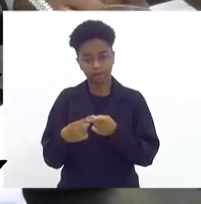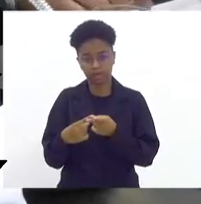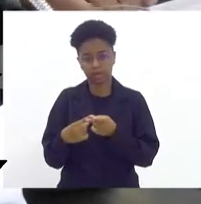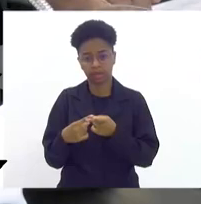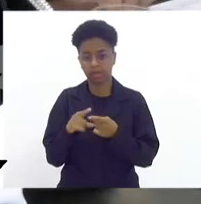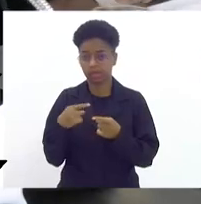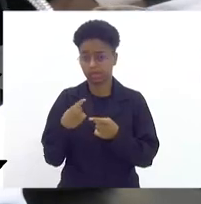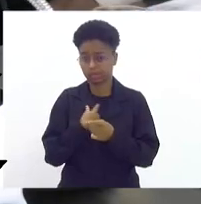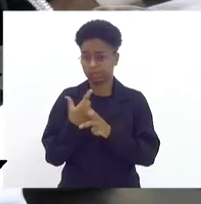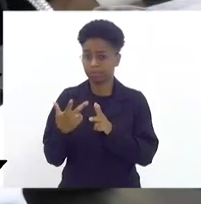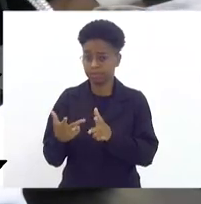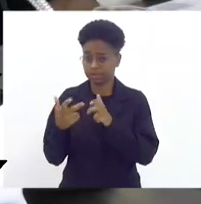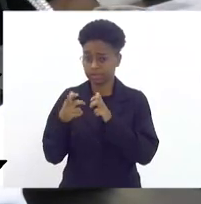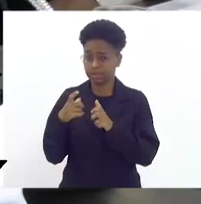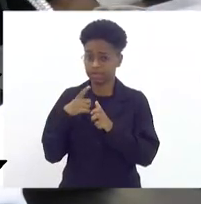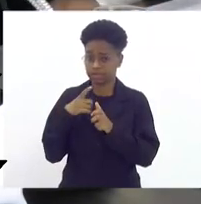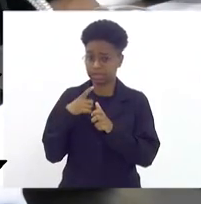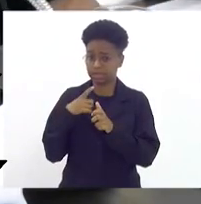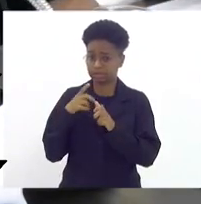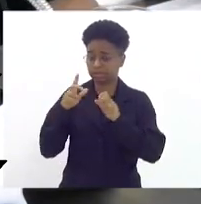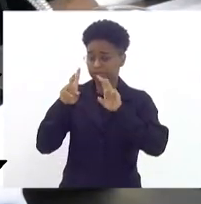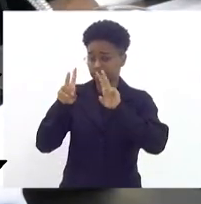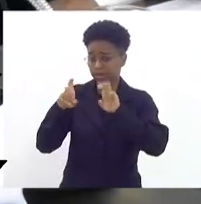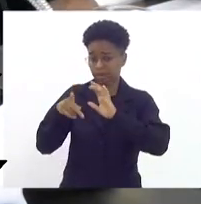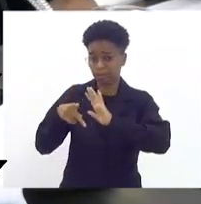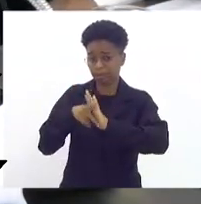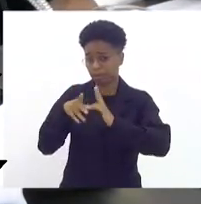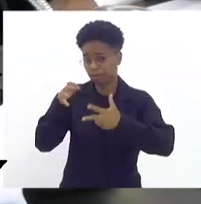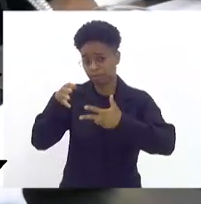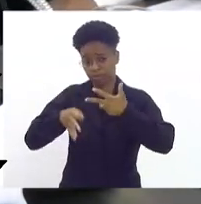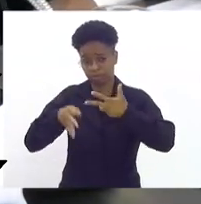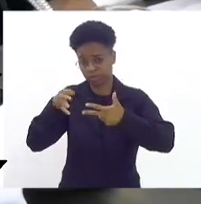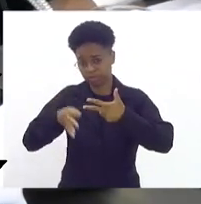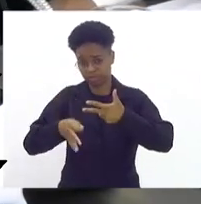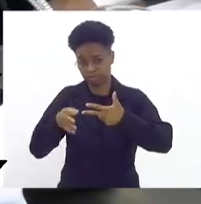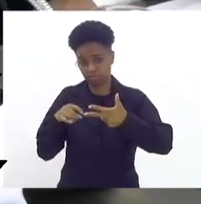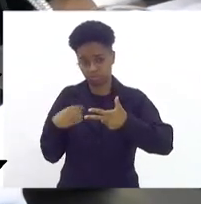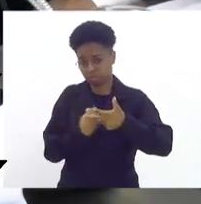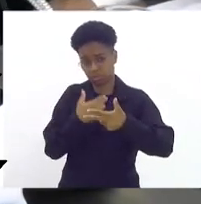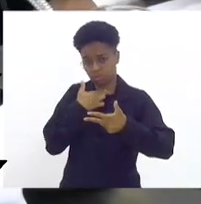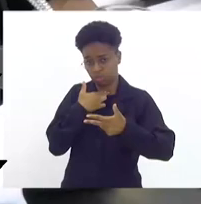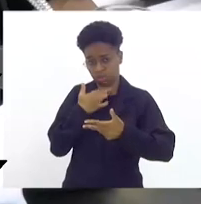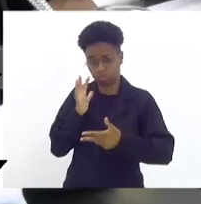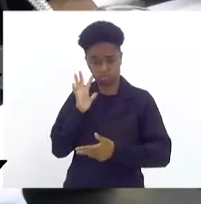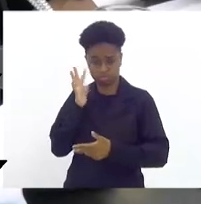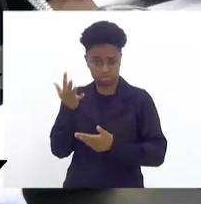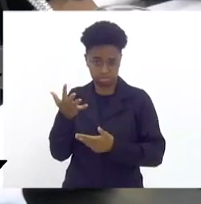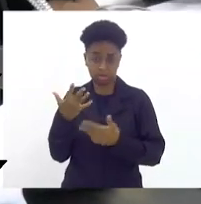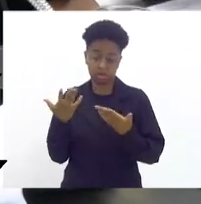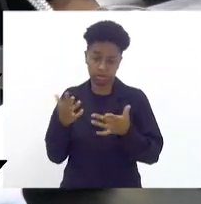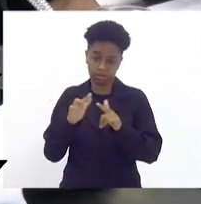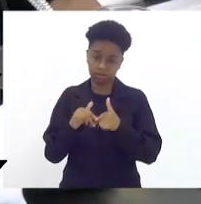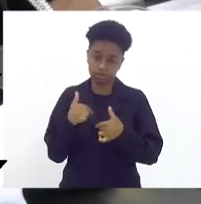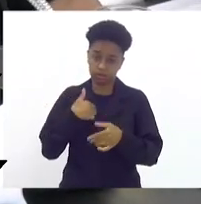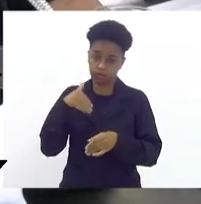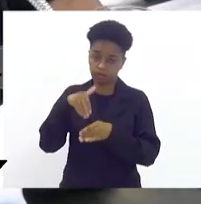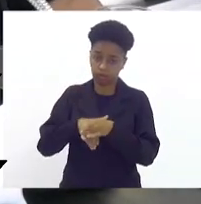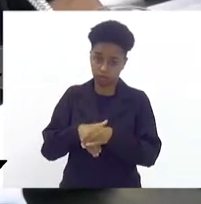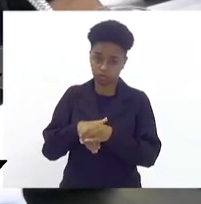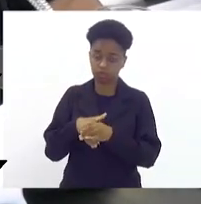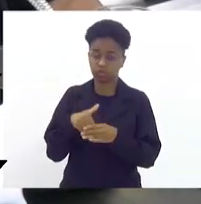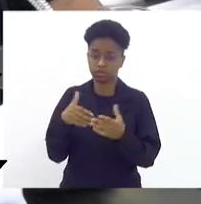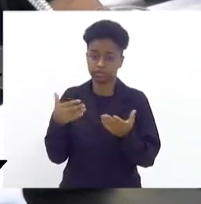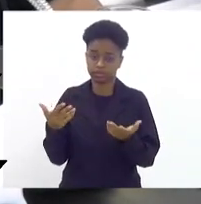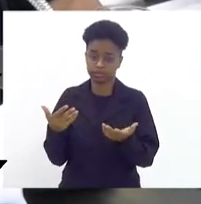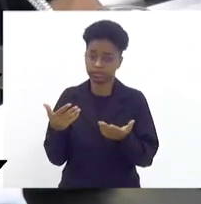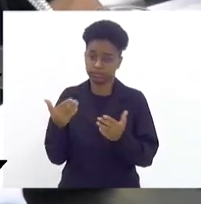atingirmos, adentrarmos na matéria de competência originária do Poder Judiciário. E é nesse sentido que eu apresento o voto com toda a vênia, Vossa